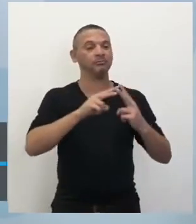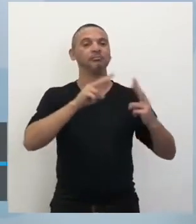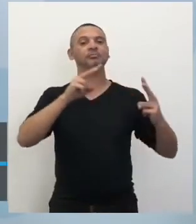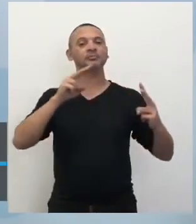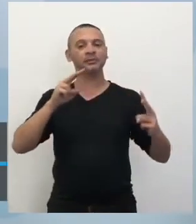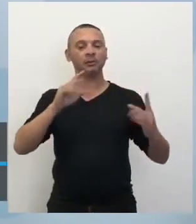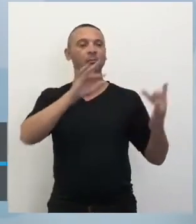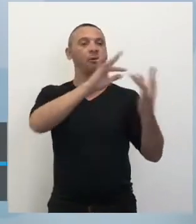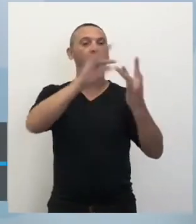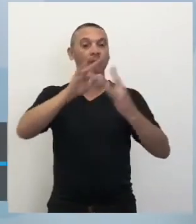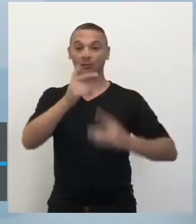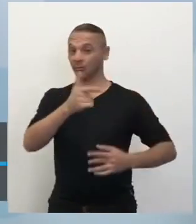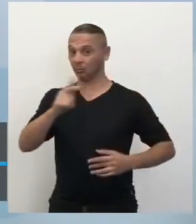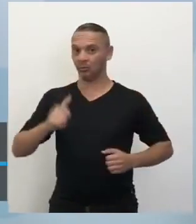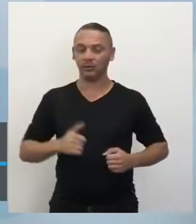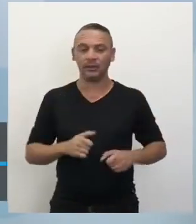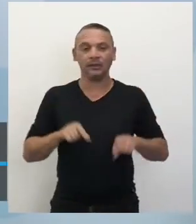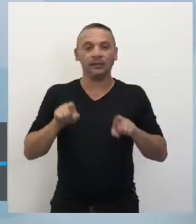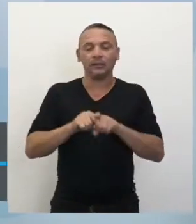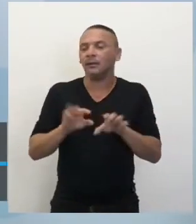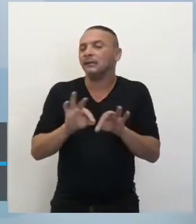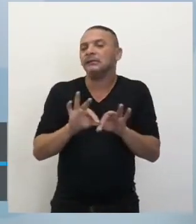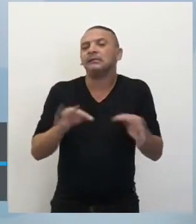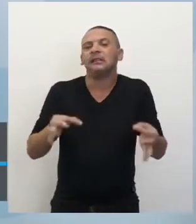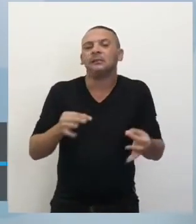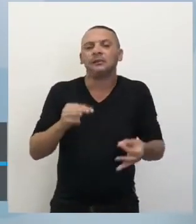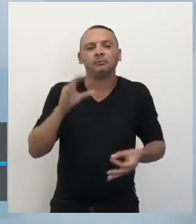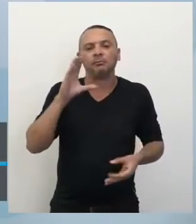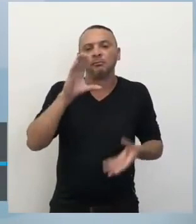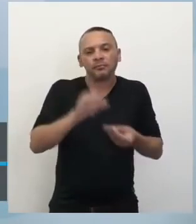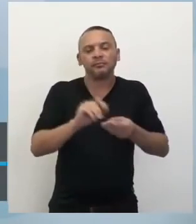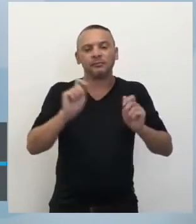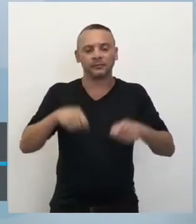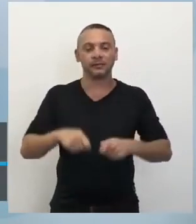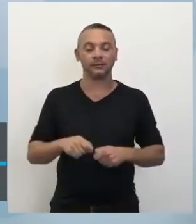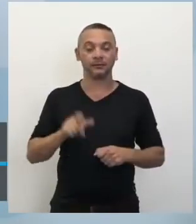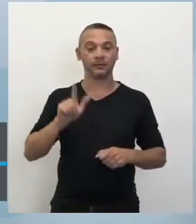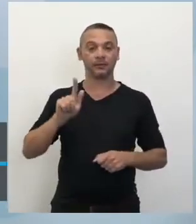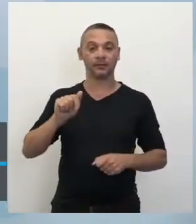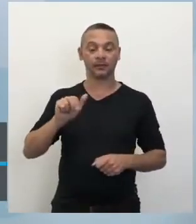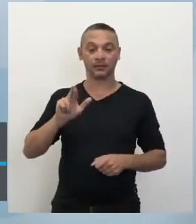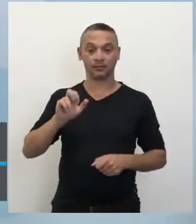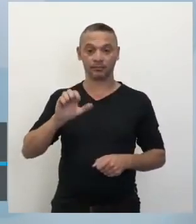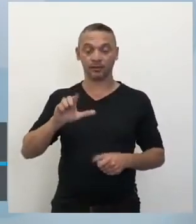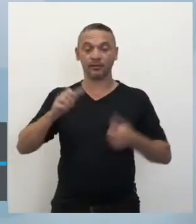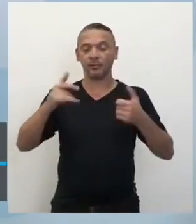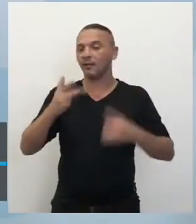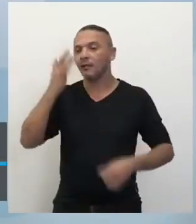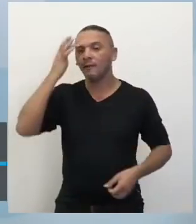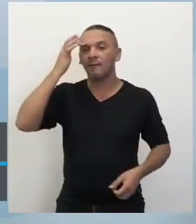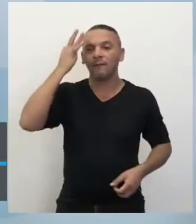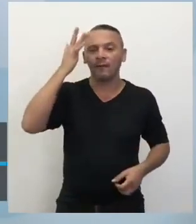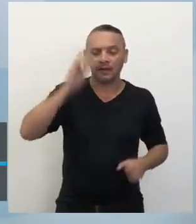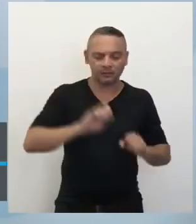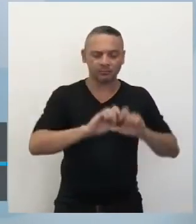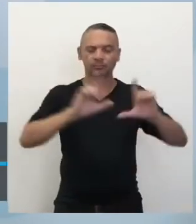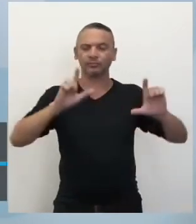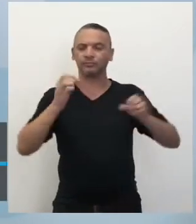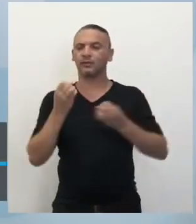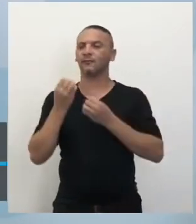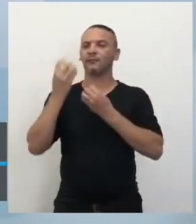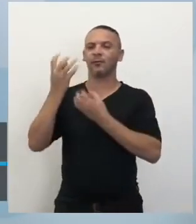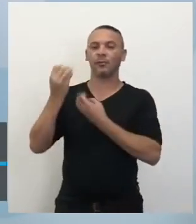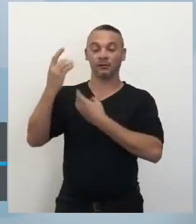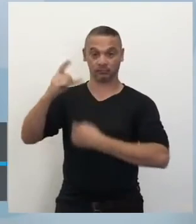sem contato, além de ser mais simples. Gabriel, da Pro Maria: facilidade de acesso a